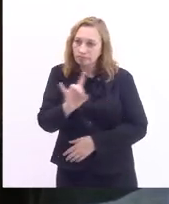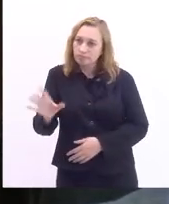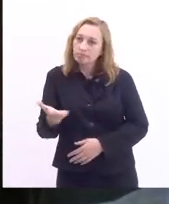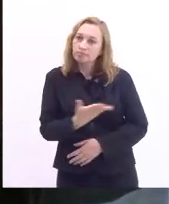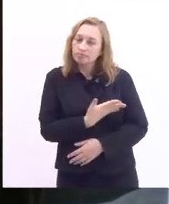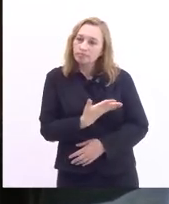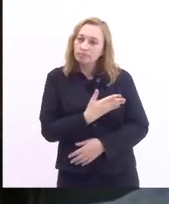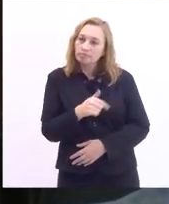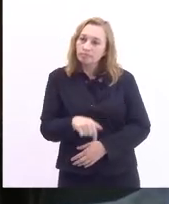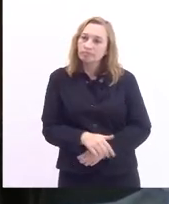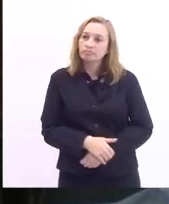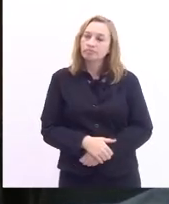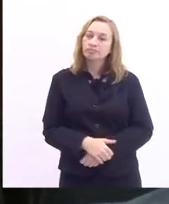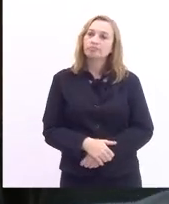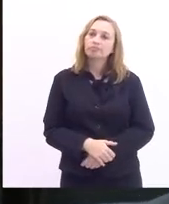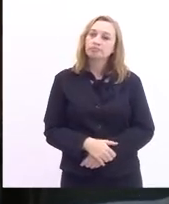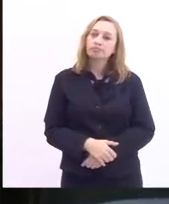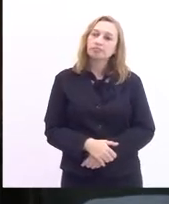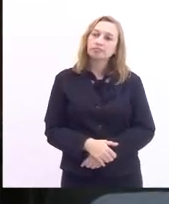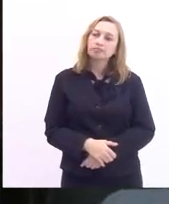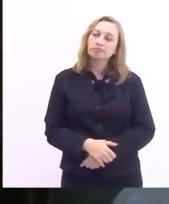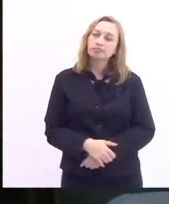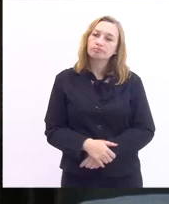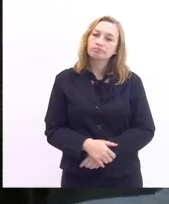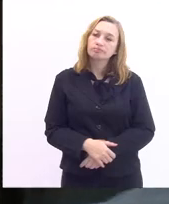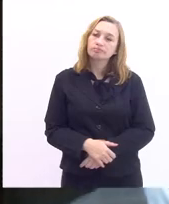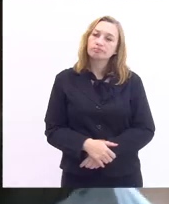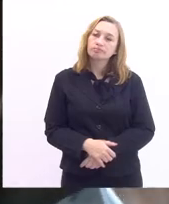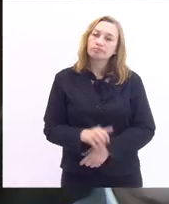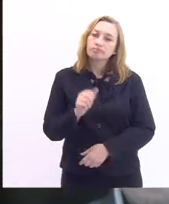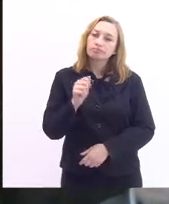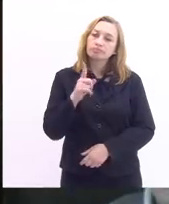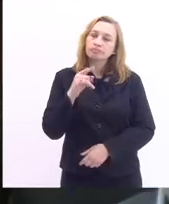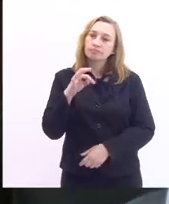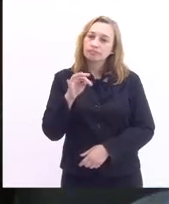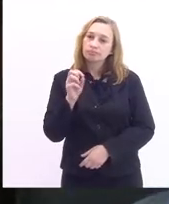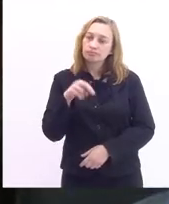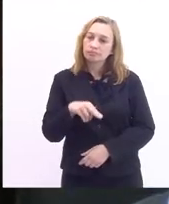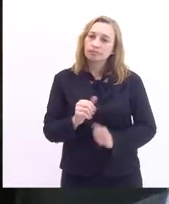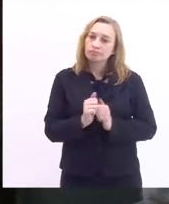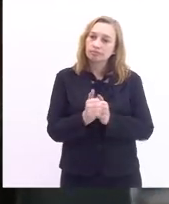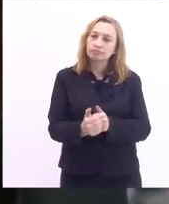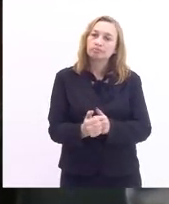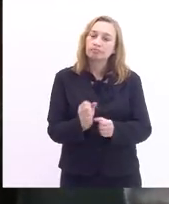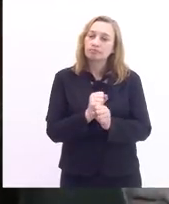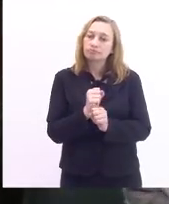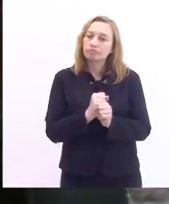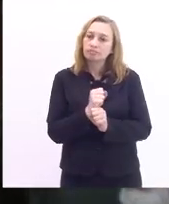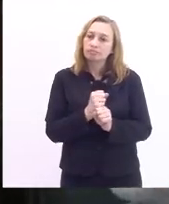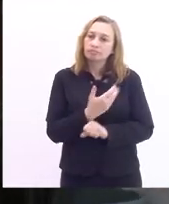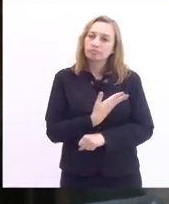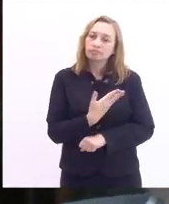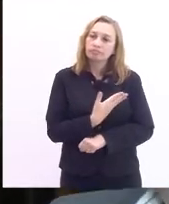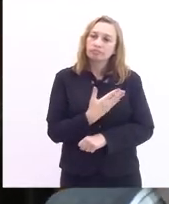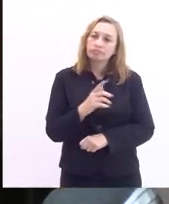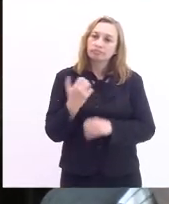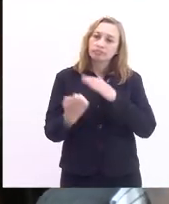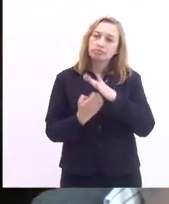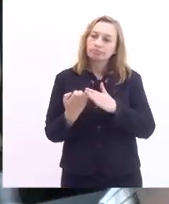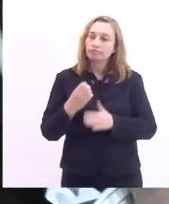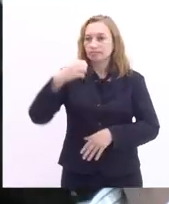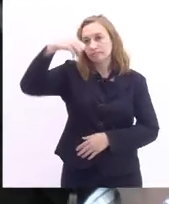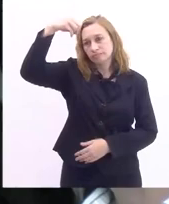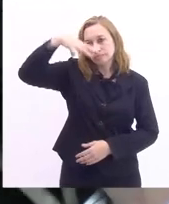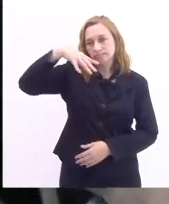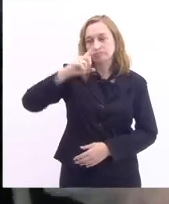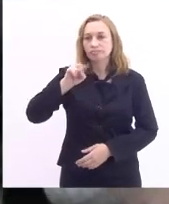companheiros aqui eu eu olho aqui o Dailton que me acompanha há muito tempo companheiro da Light Jarbas